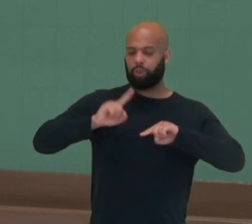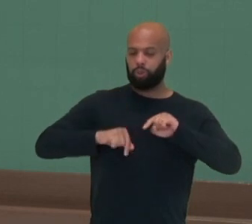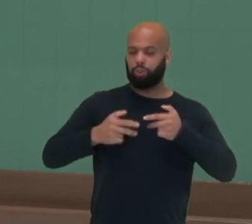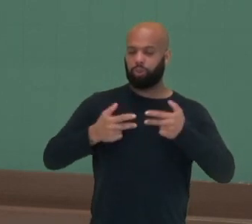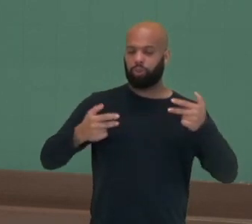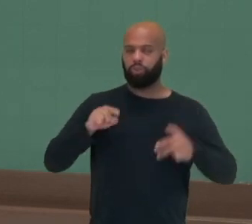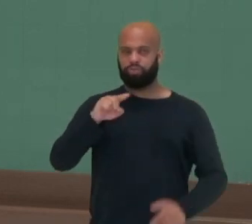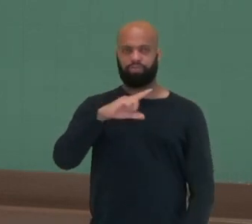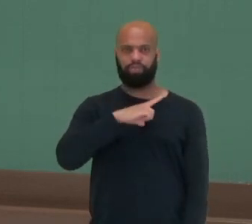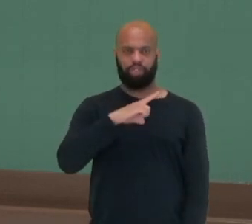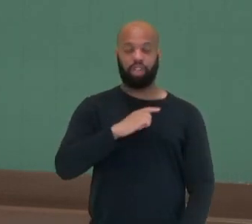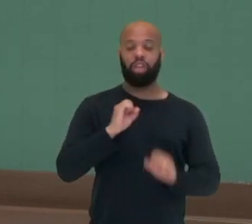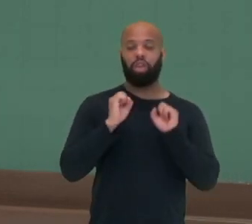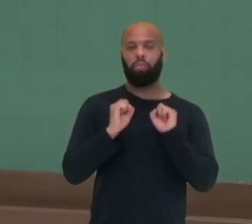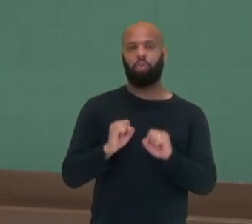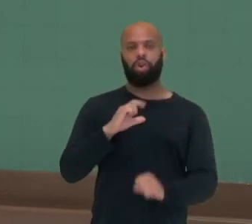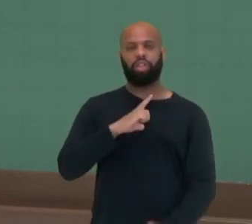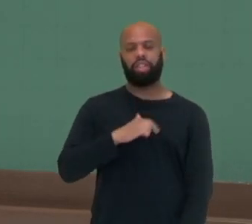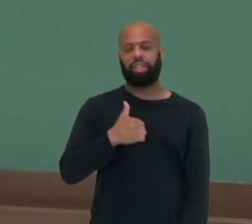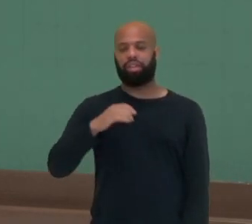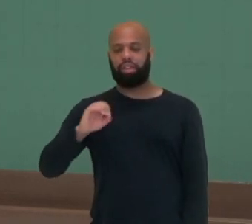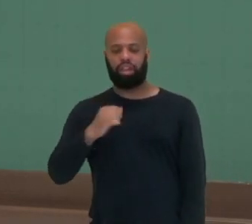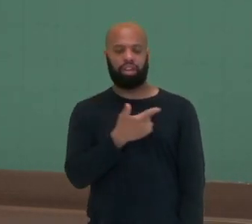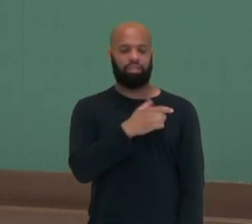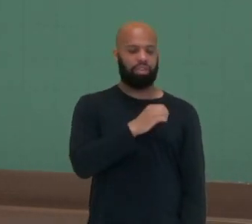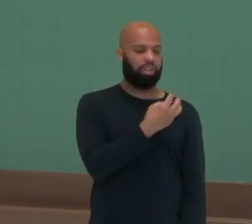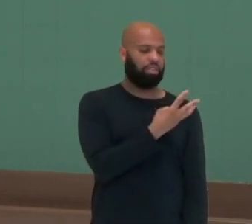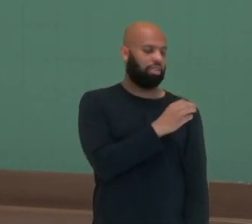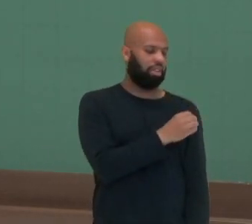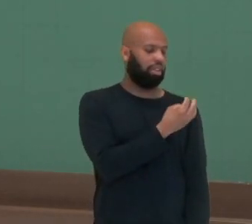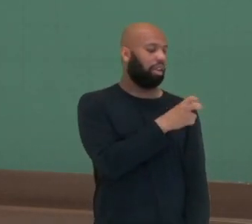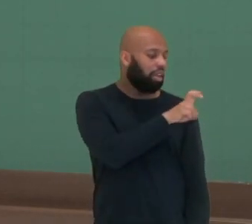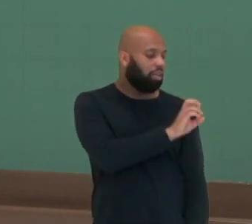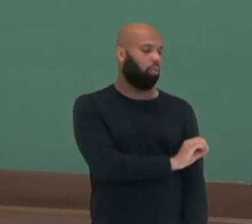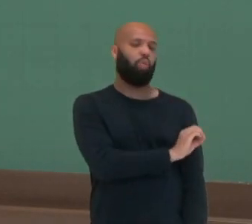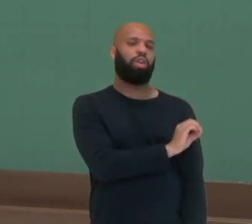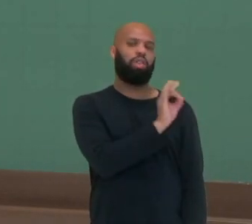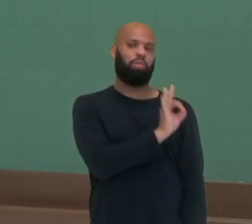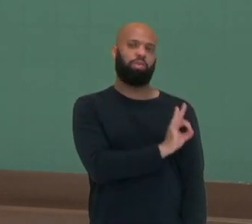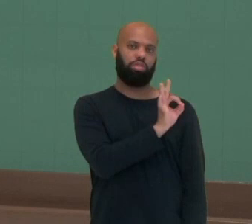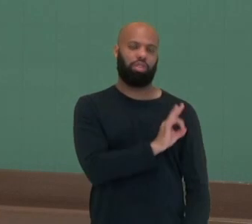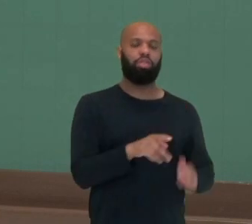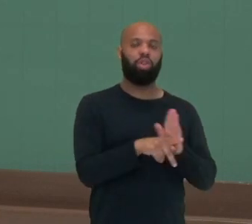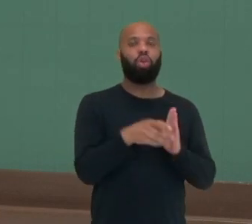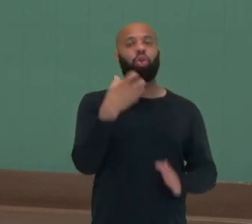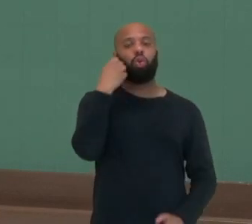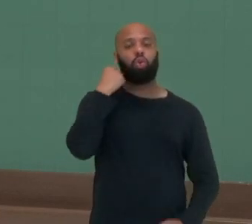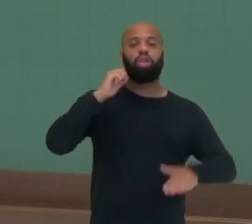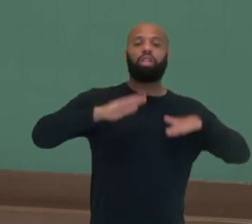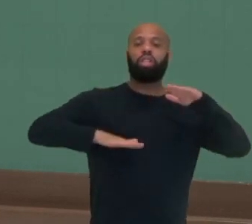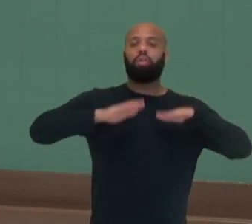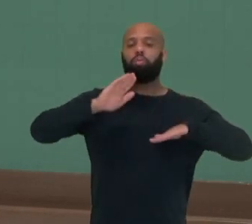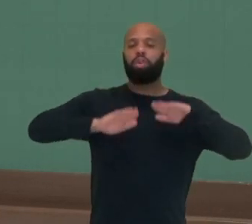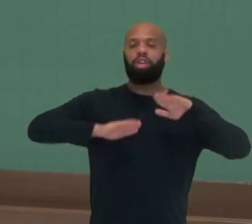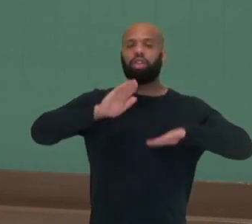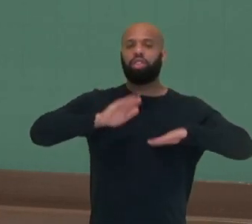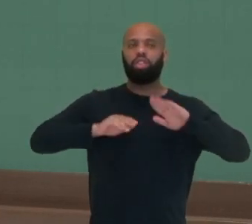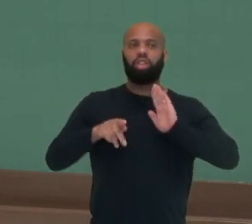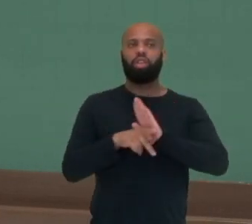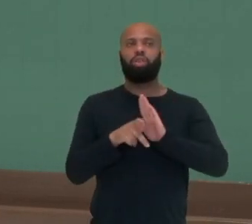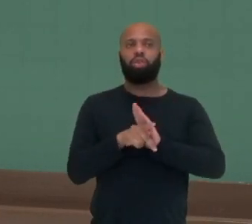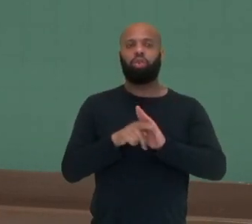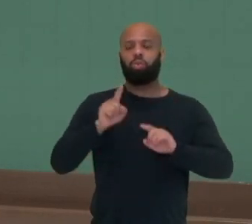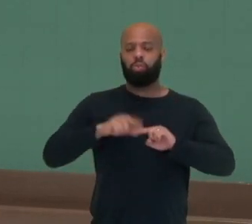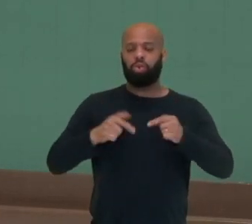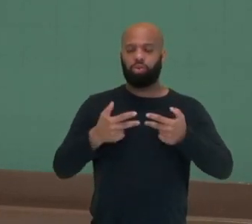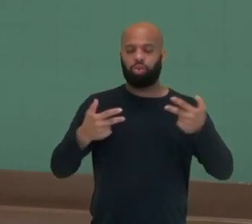tem, você pode ter uma margem de 10, de 20, de 30, 40, 50%. Depende exatamente do